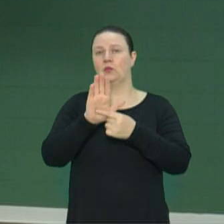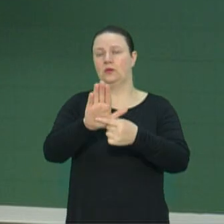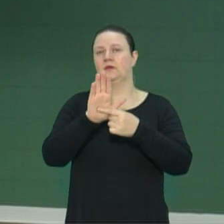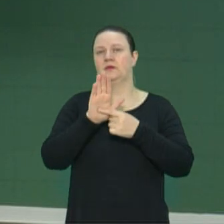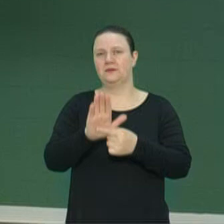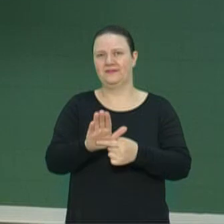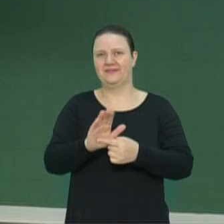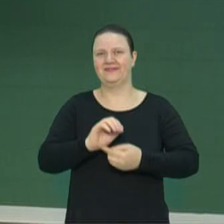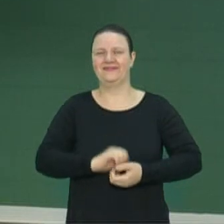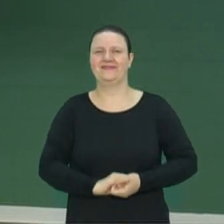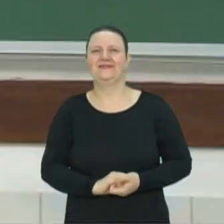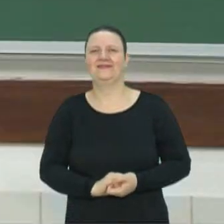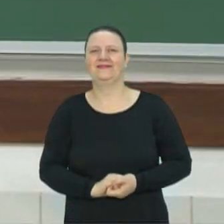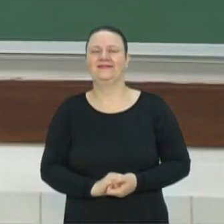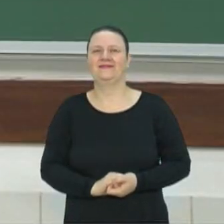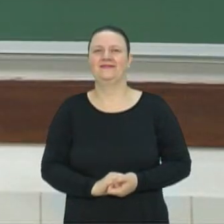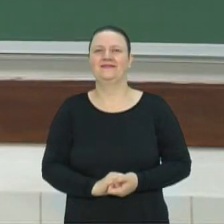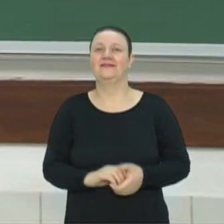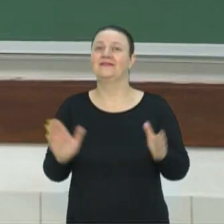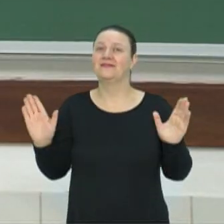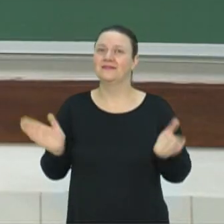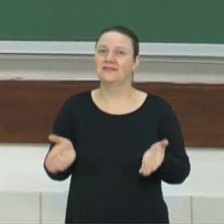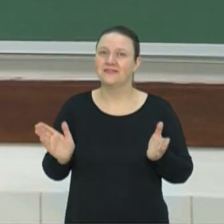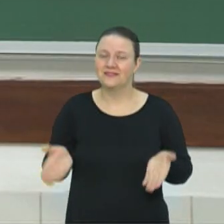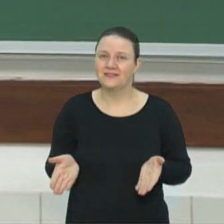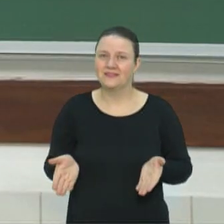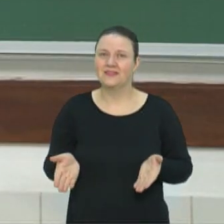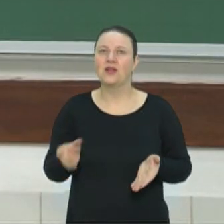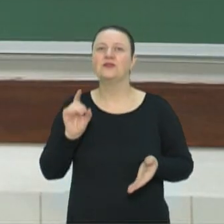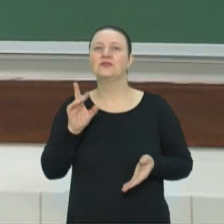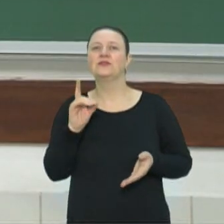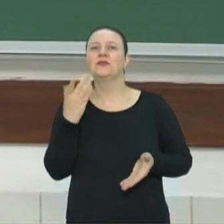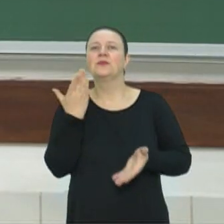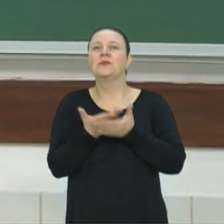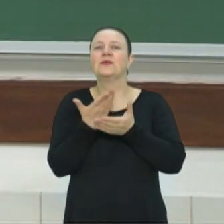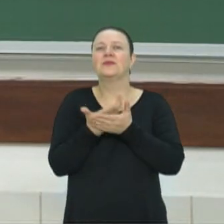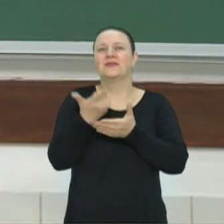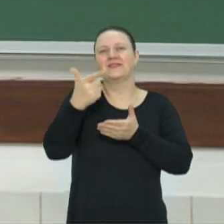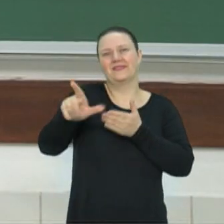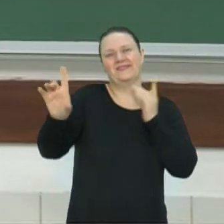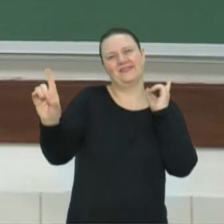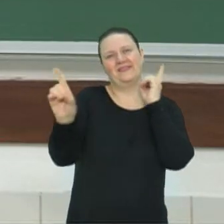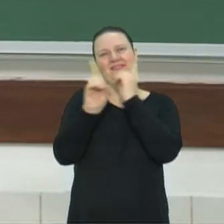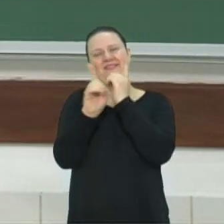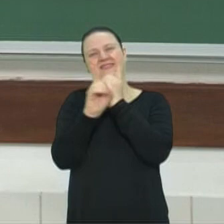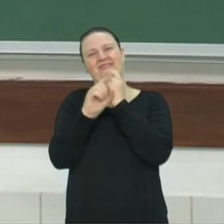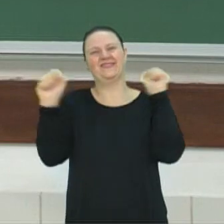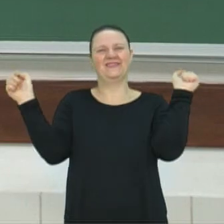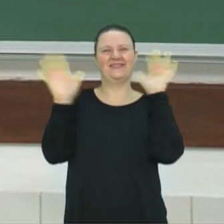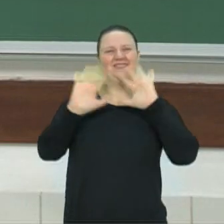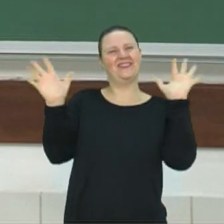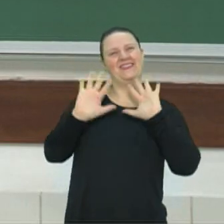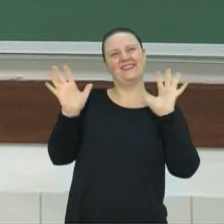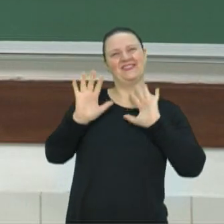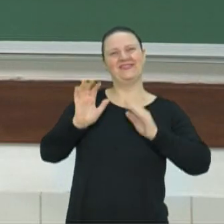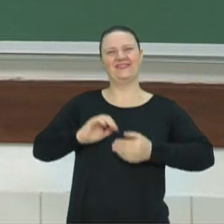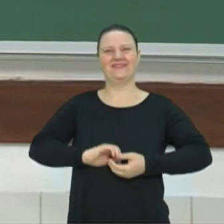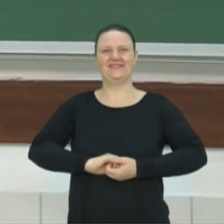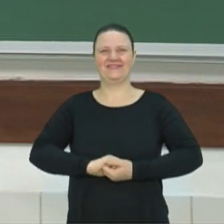demonstrativos. Então, agora nos veremos somente na próxima aula. Adiós, hasta luego.